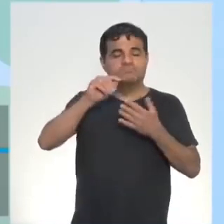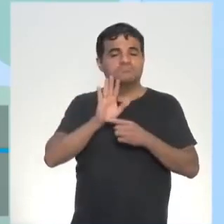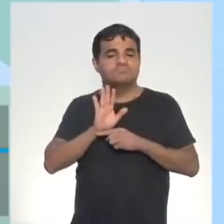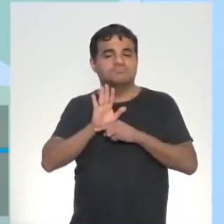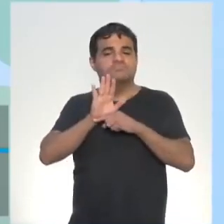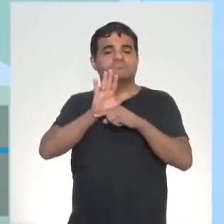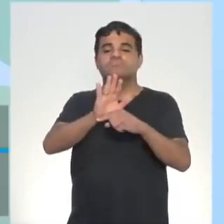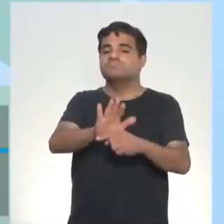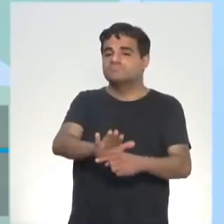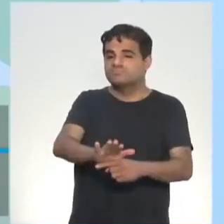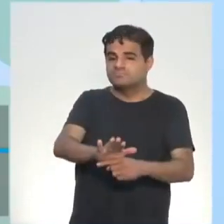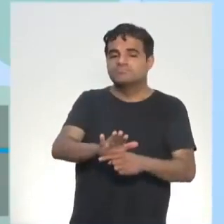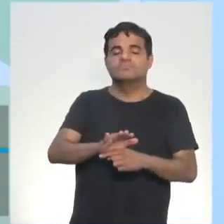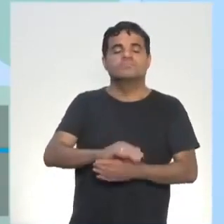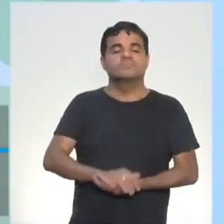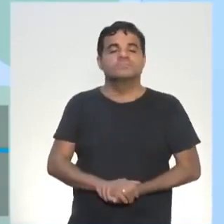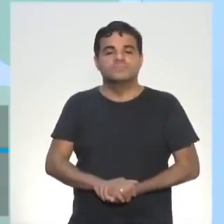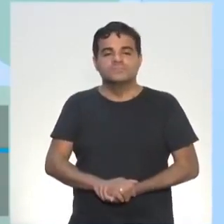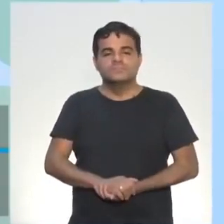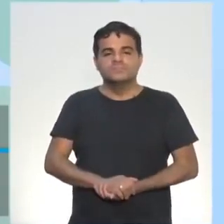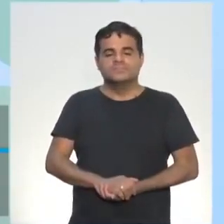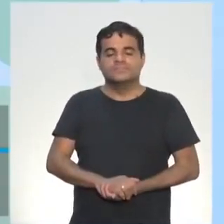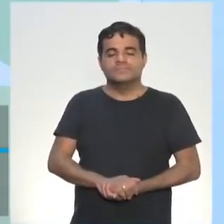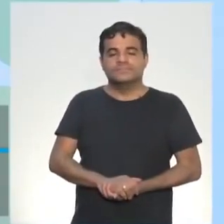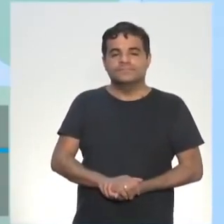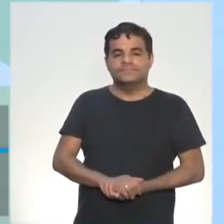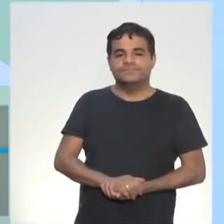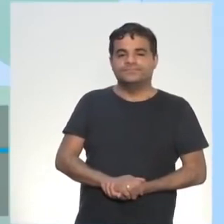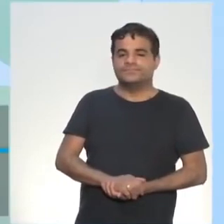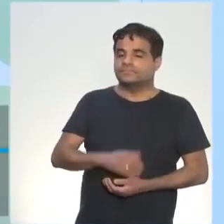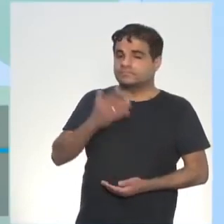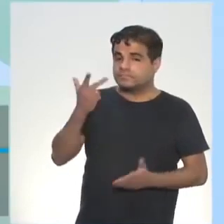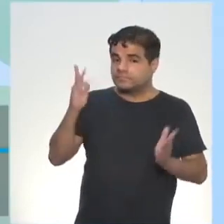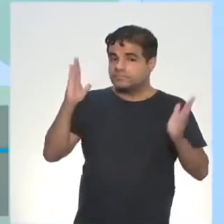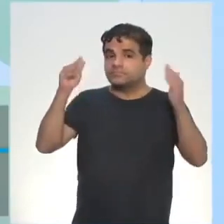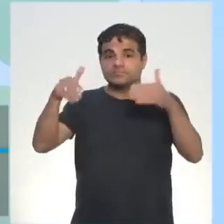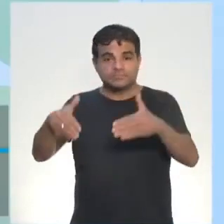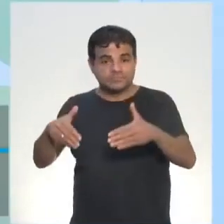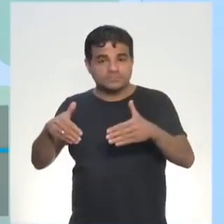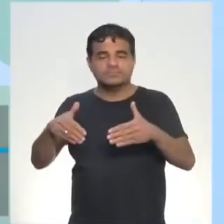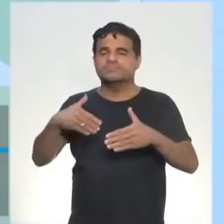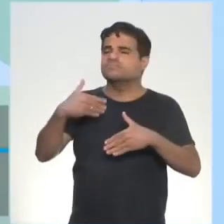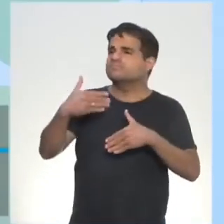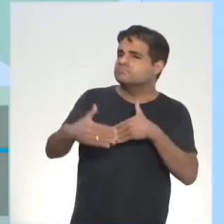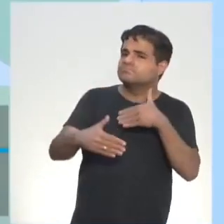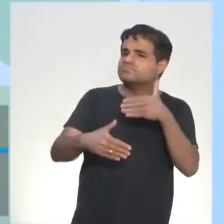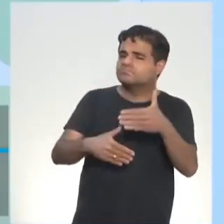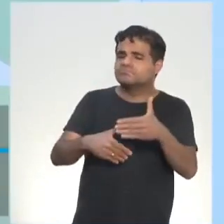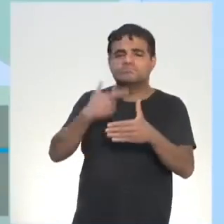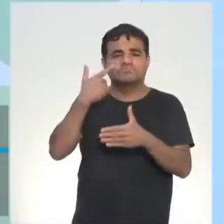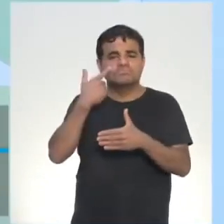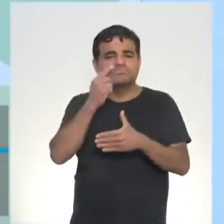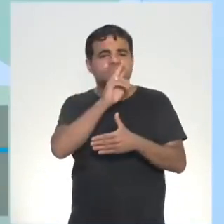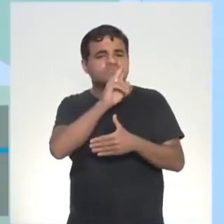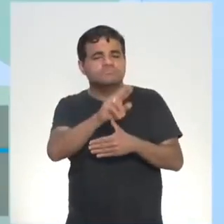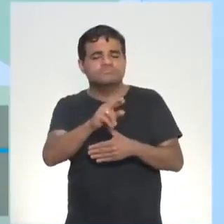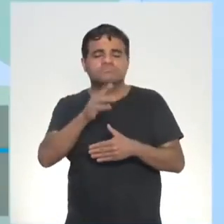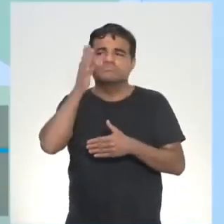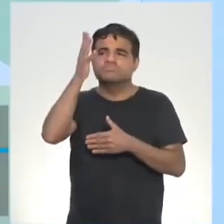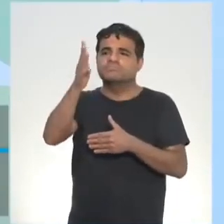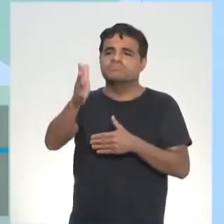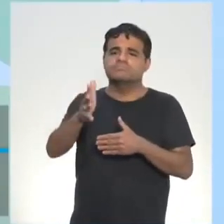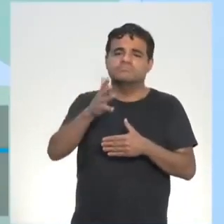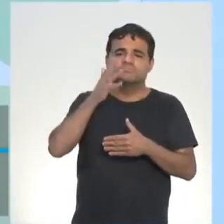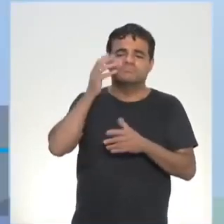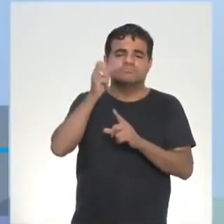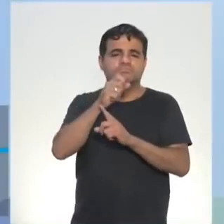contribuíram. Exato. Aí é um monge concentrado, cultivar esse vira, apresentou os seus resultados em palestra, né, numa